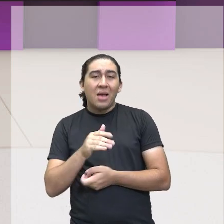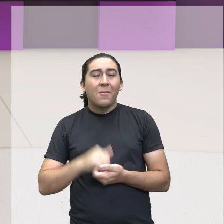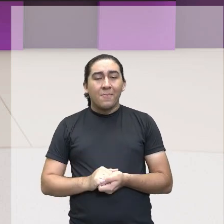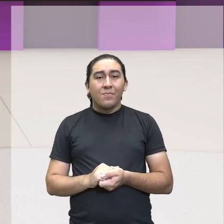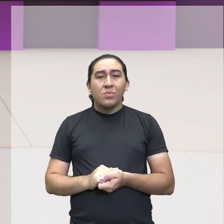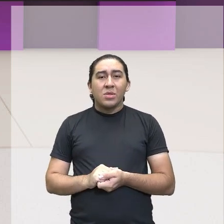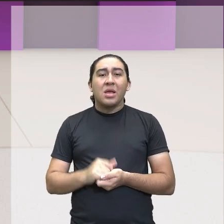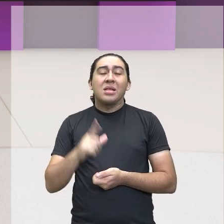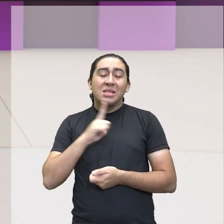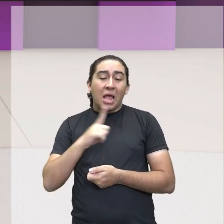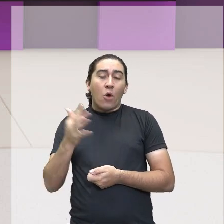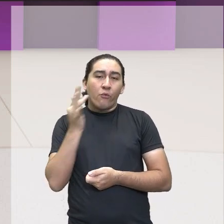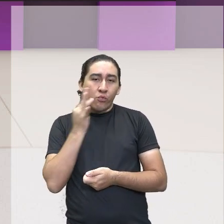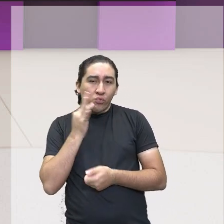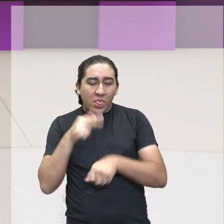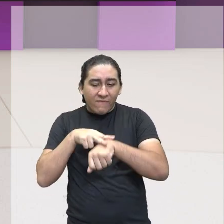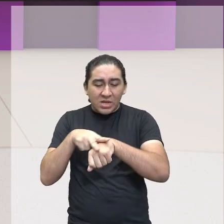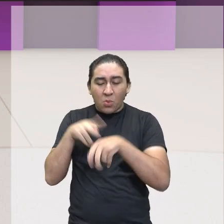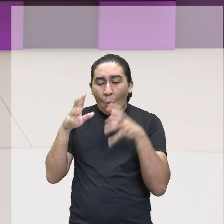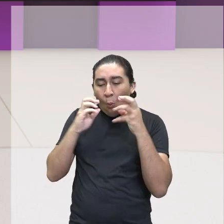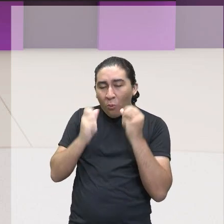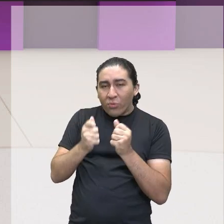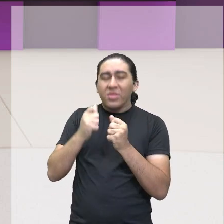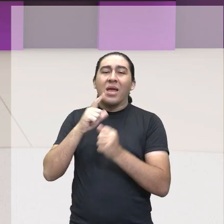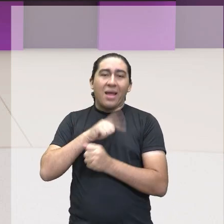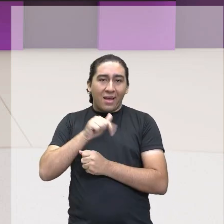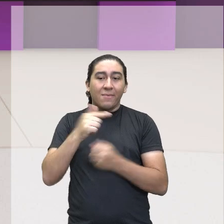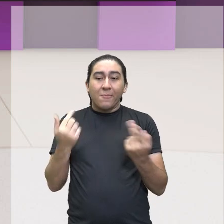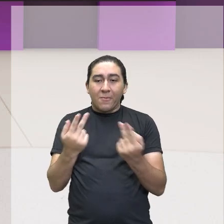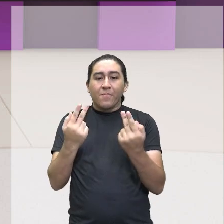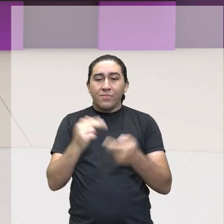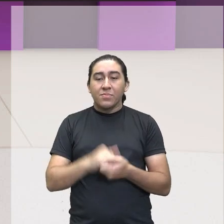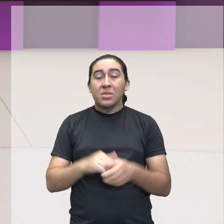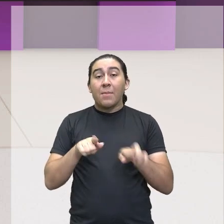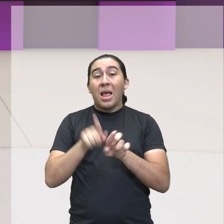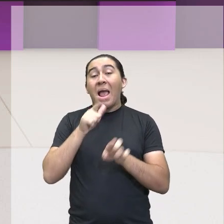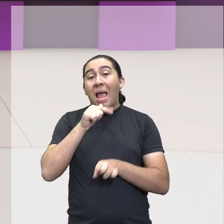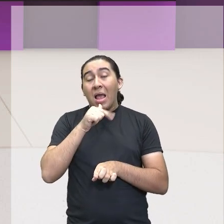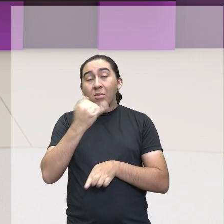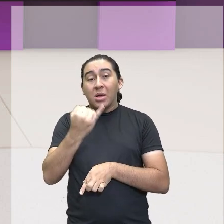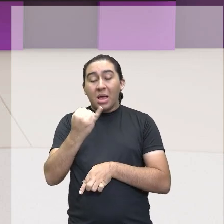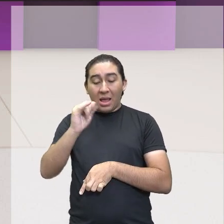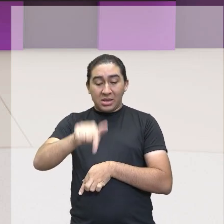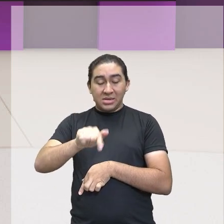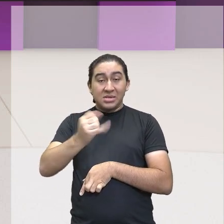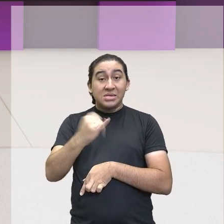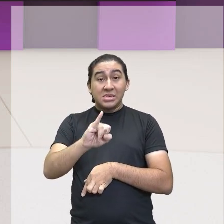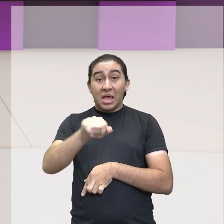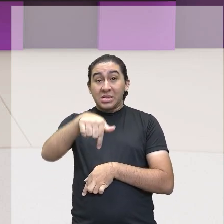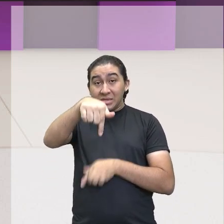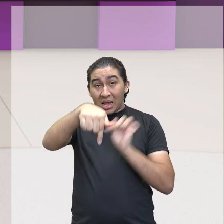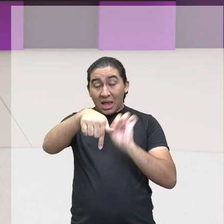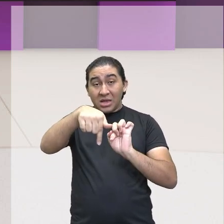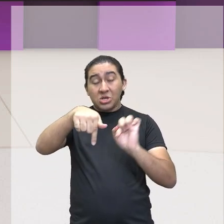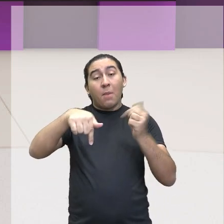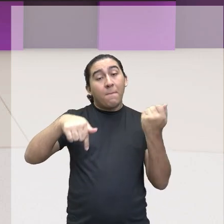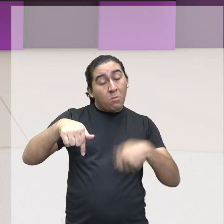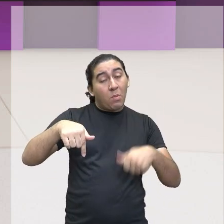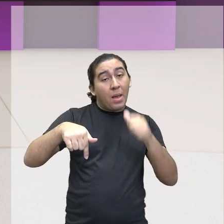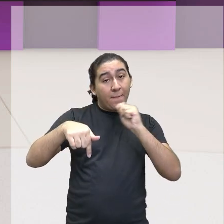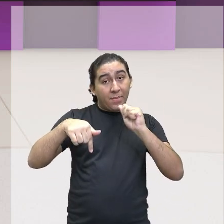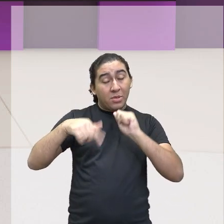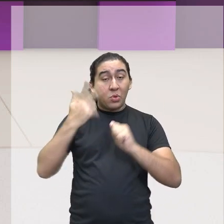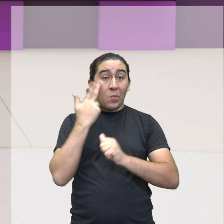ele é ácido. A água, se ela tiver um pH igual a 7, ela é uma água boa para se tomar. Então, a partir de